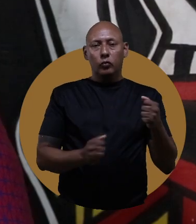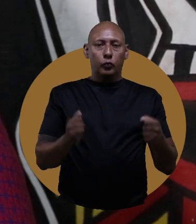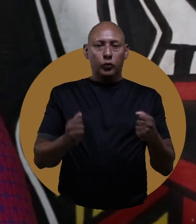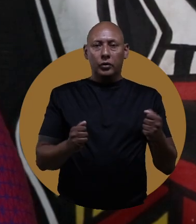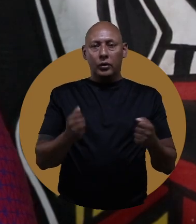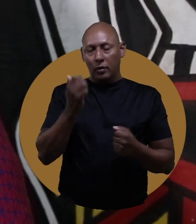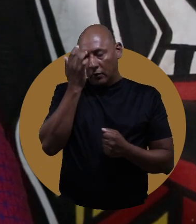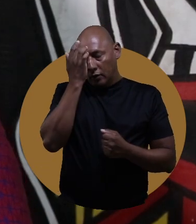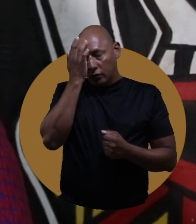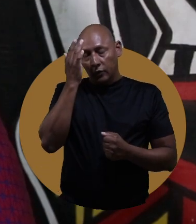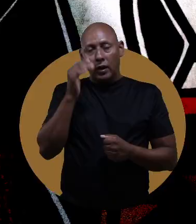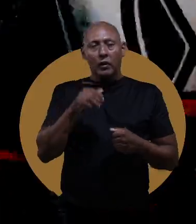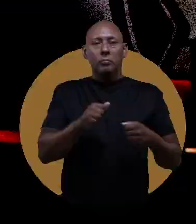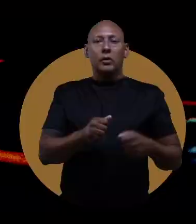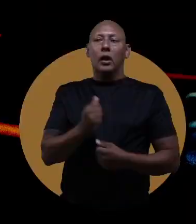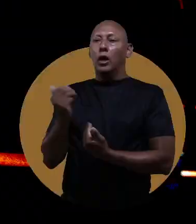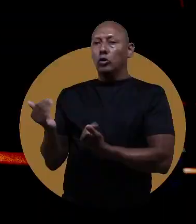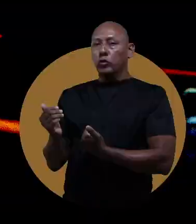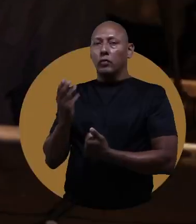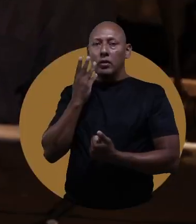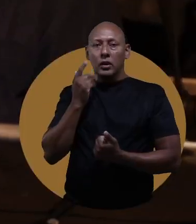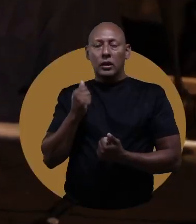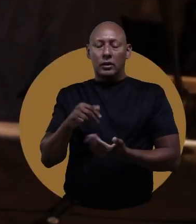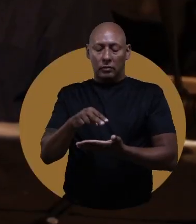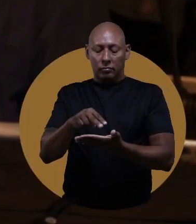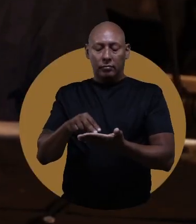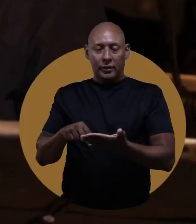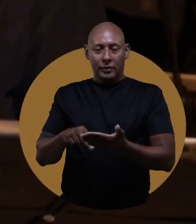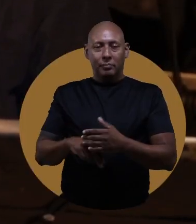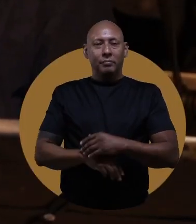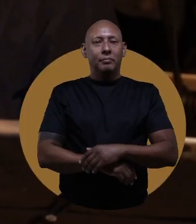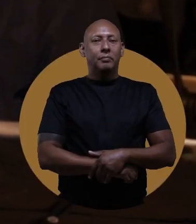as crianças, né, e até os jovens.